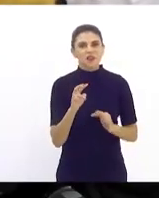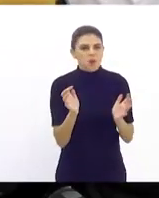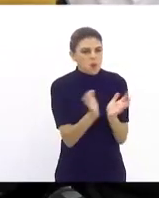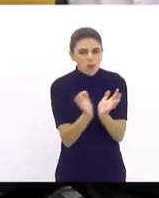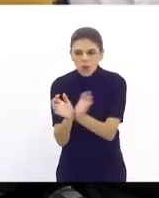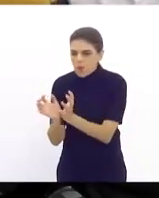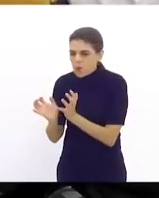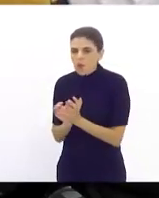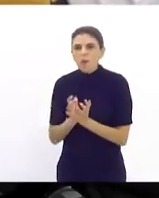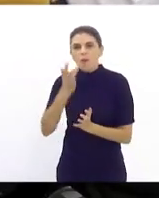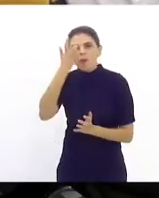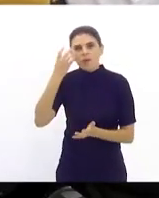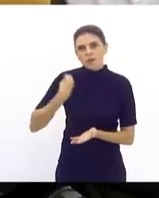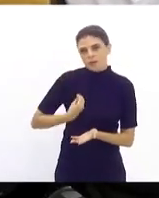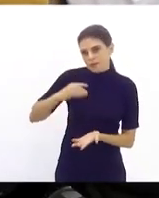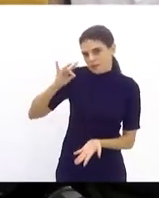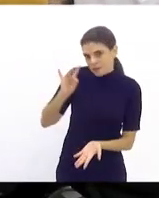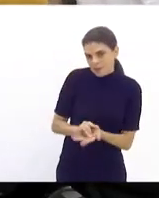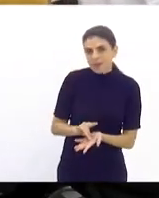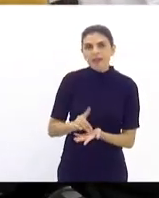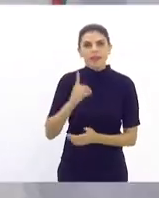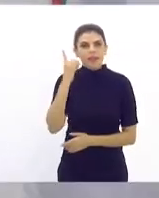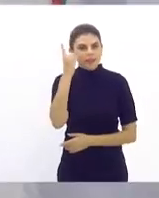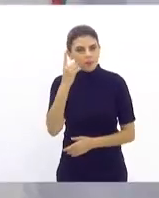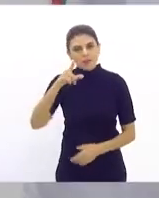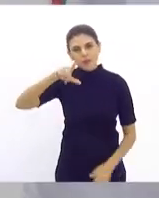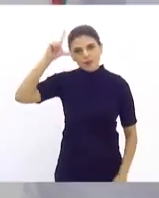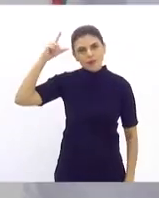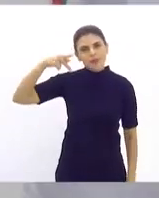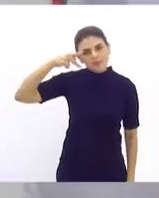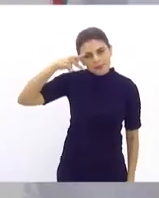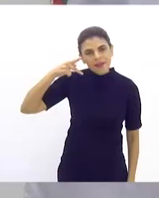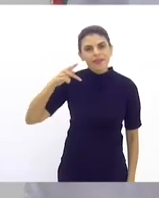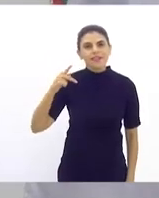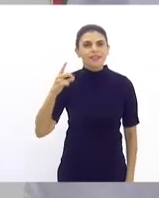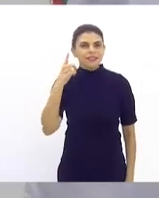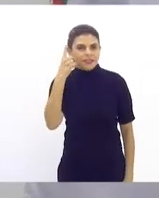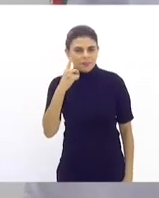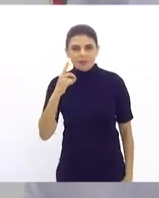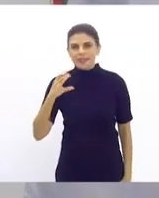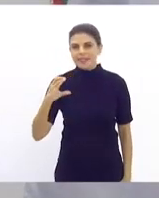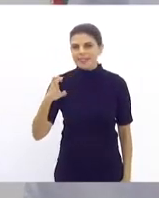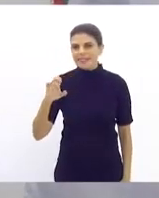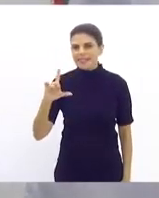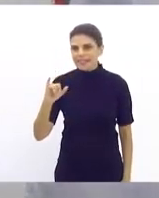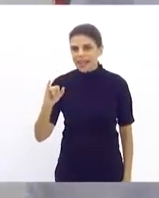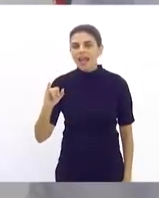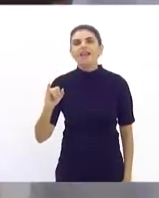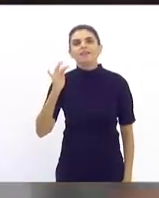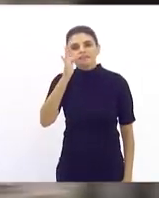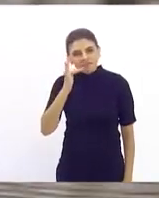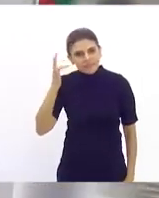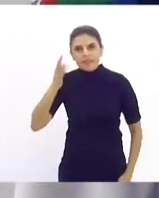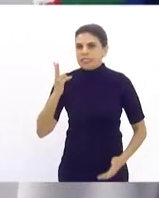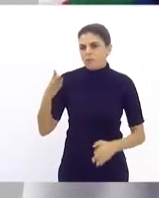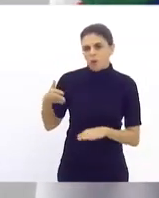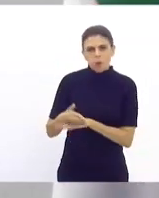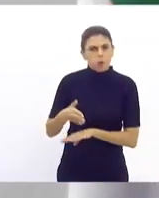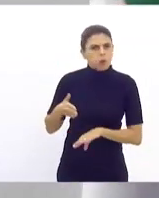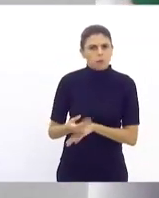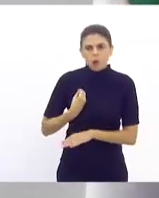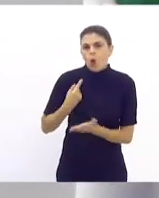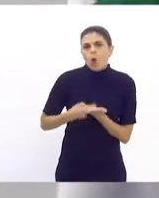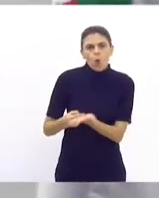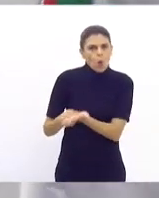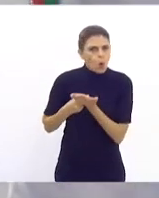titulares da comissão, com a presença nobre do deputado Luiz Paulo, deputada Célia, sempre presente, e também do deputado Serafini, que ponderou comigo